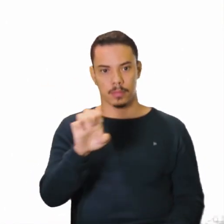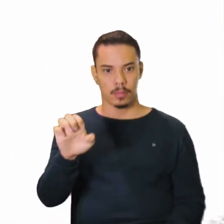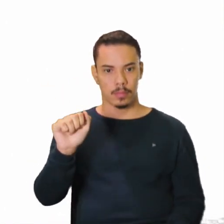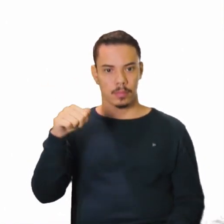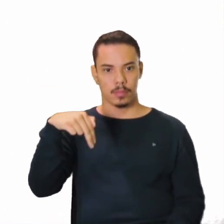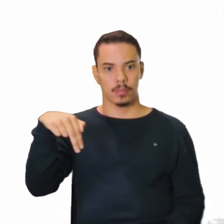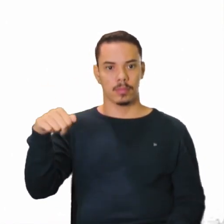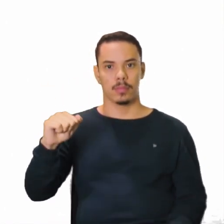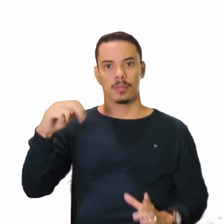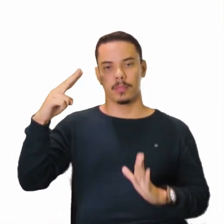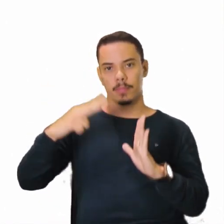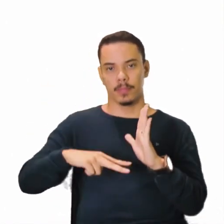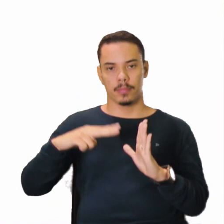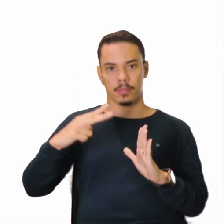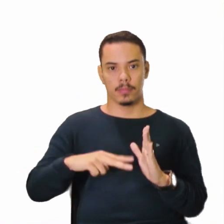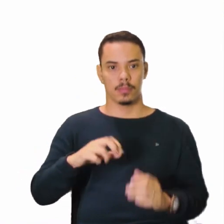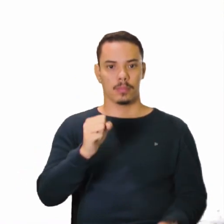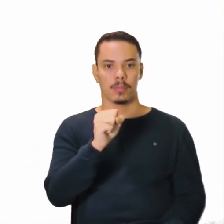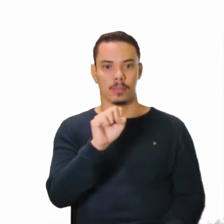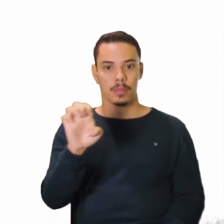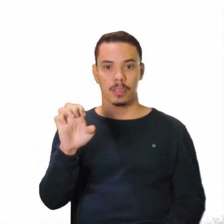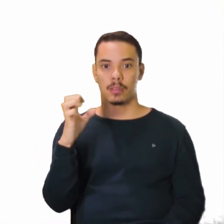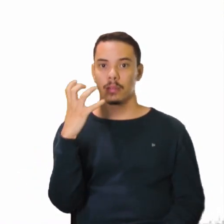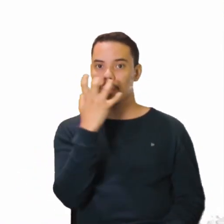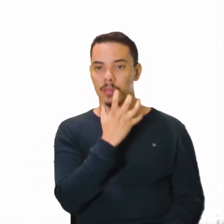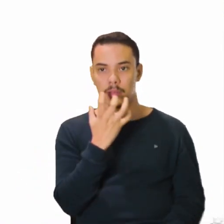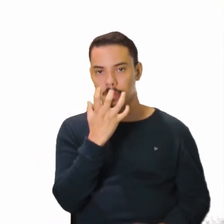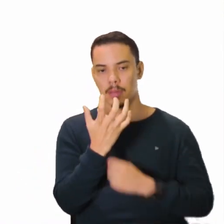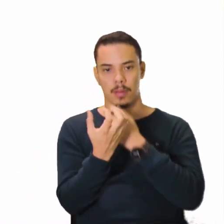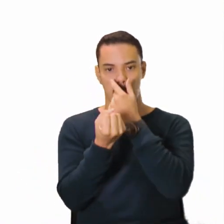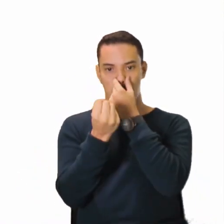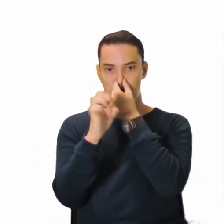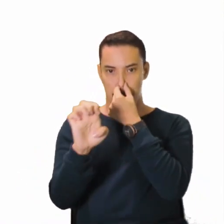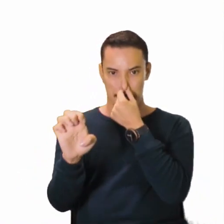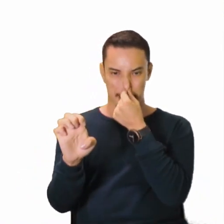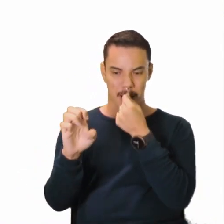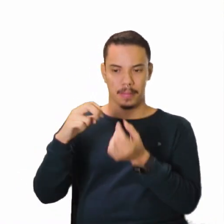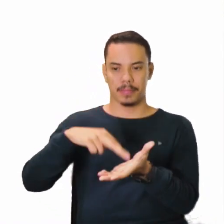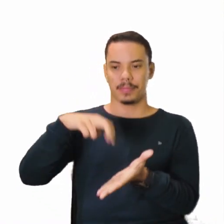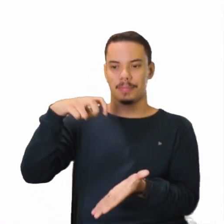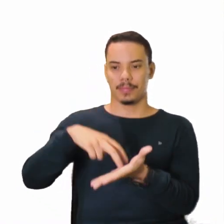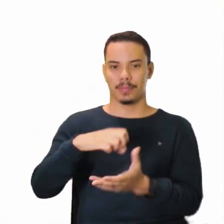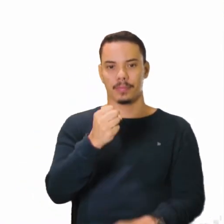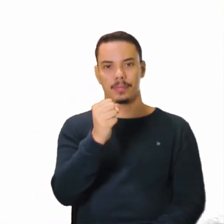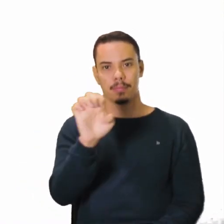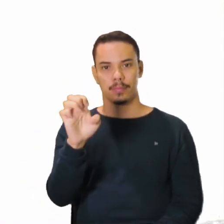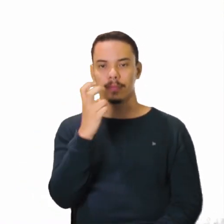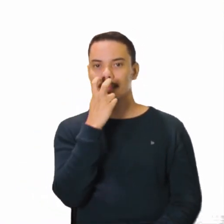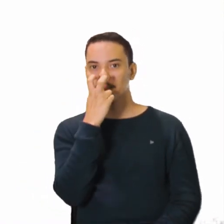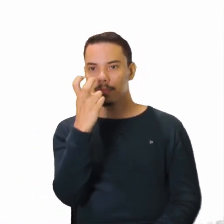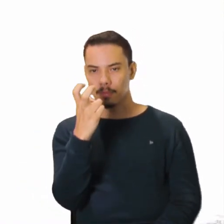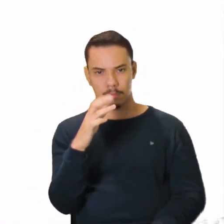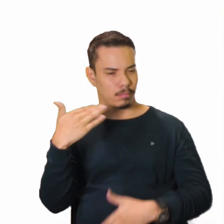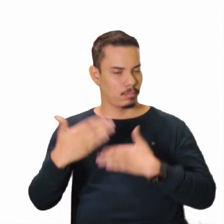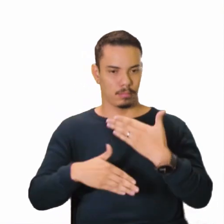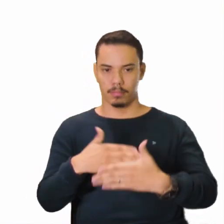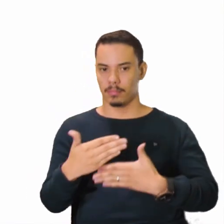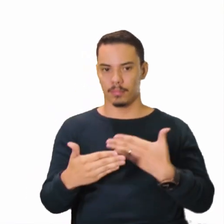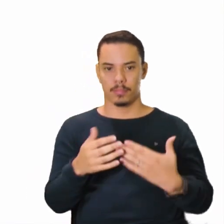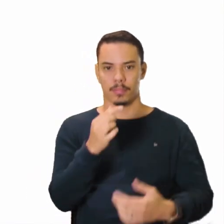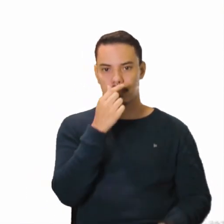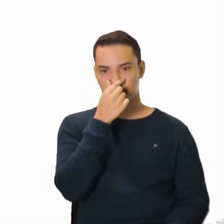lesse, né? Se cantasse, se pulasse, se gritasse, e assim